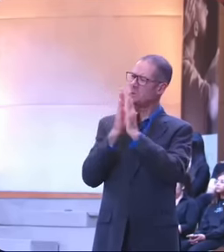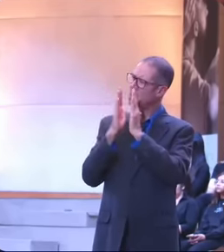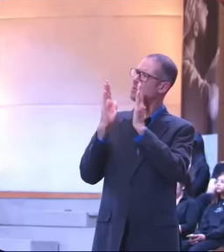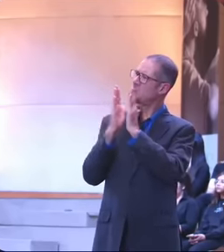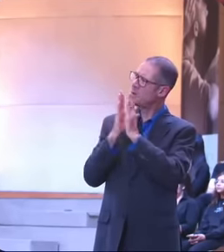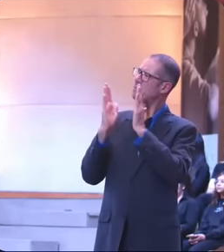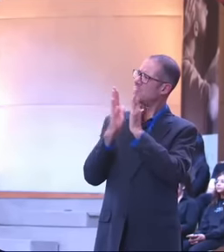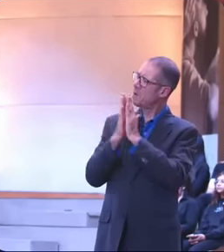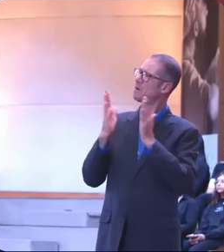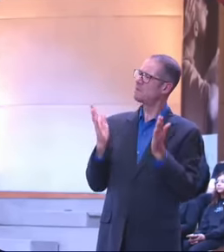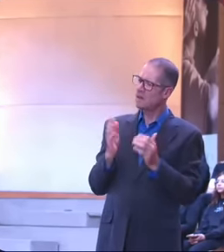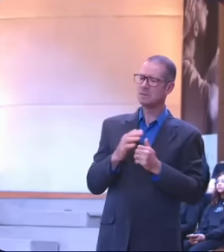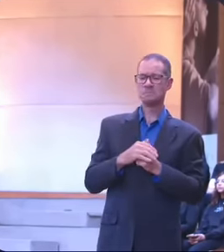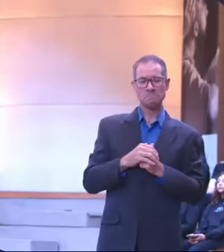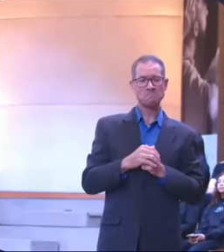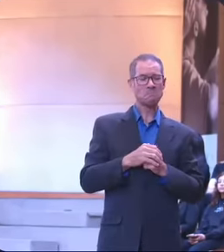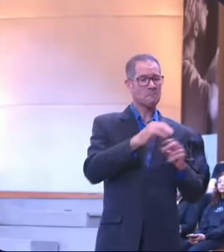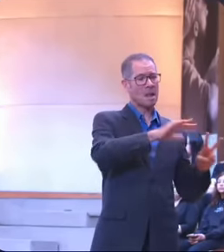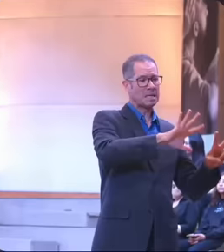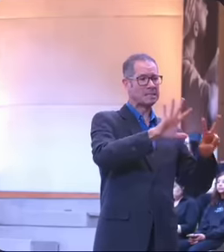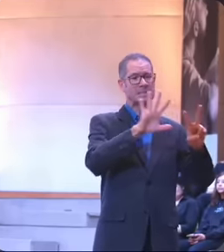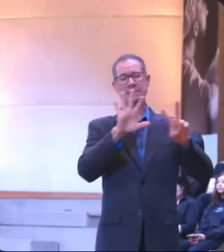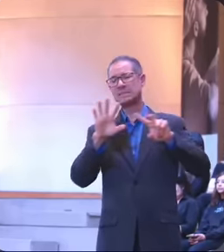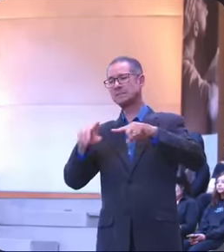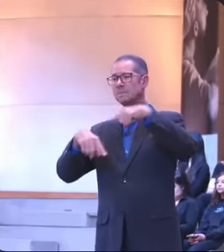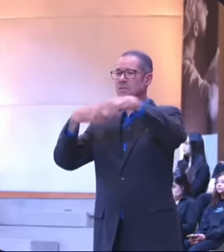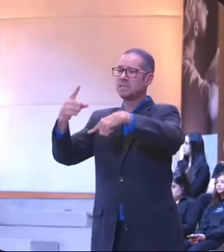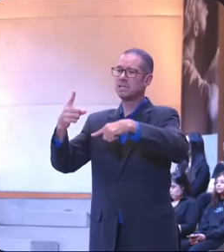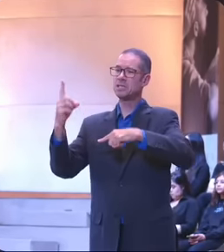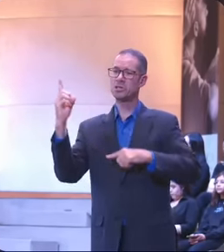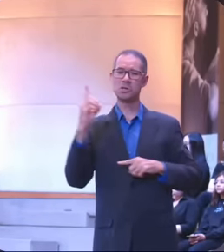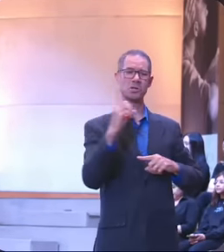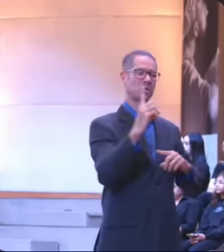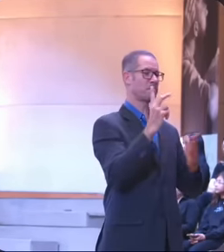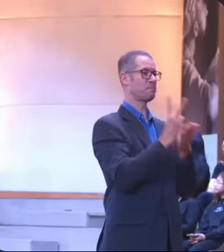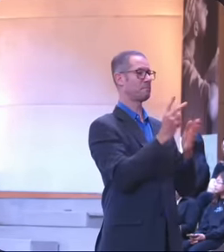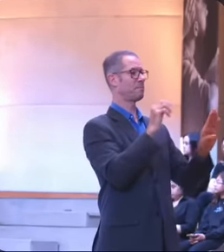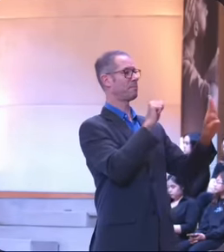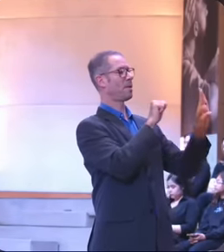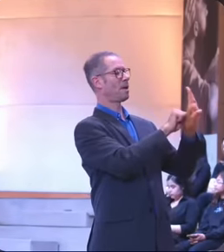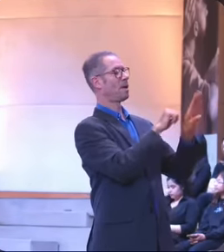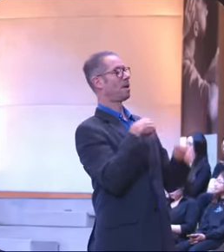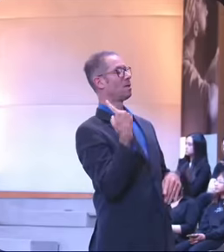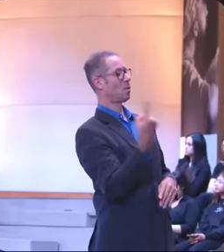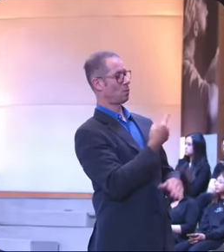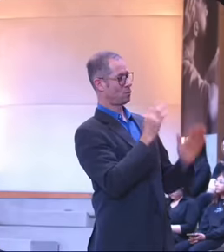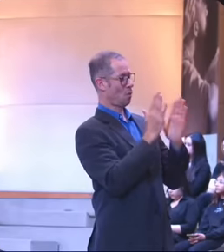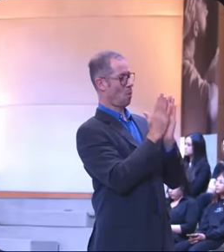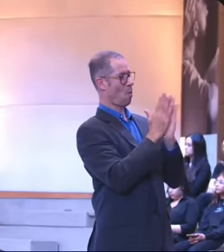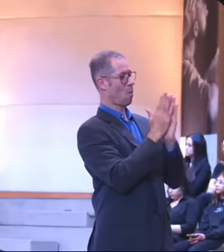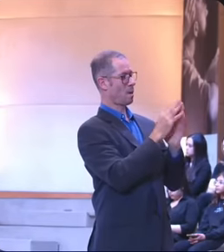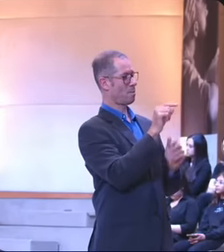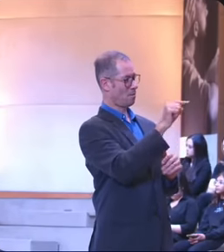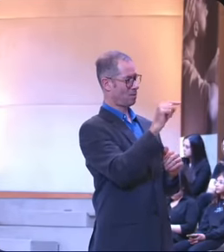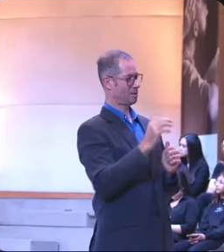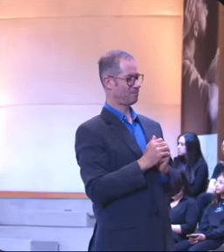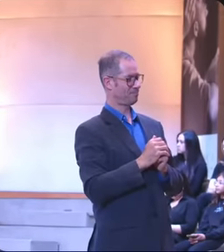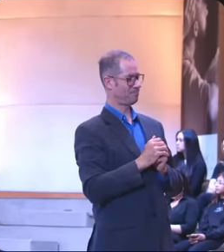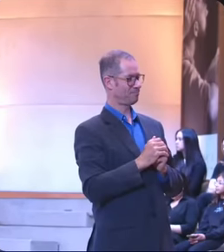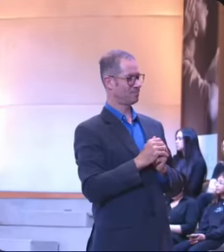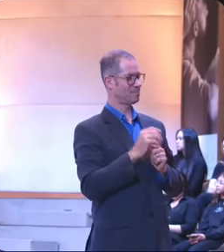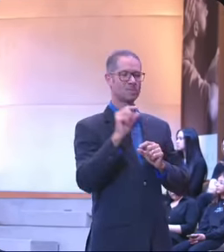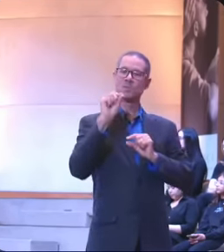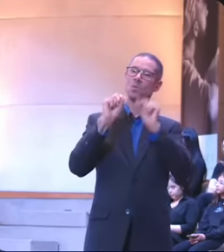e orava, e orava. Na semana seguinte ele passava na mesma casa e dizia: nós oramos por você. O que é que